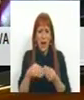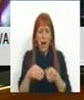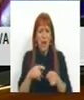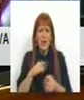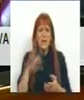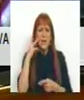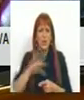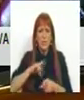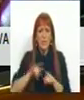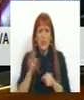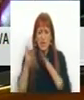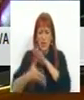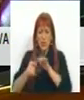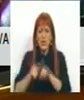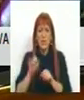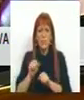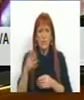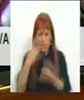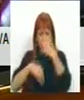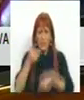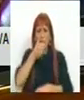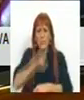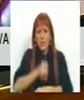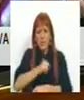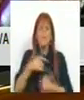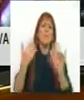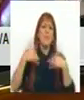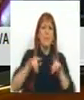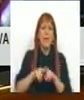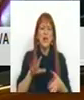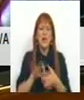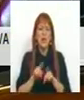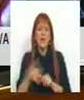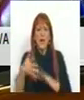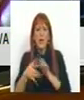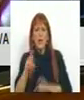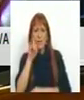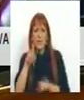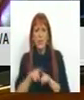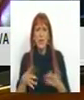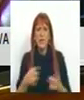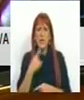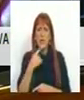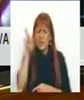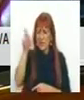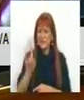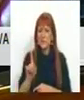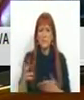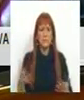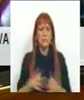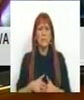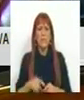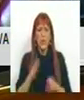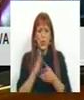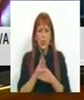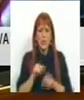e a sobrevivência das indústrias e do seu know-how. Todavia, no que diz respeito às indústrias de defesa, afirma Vossa Excelência que